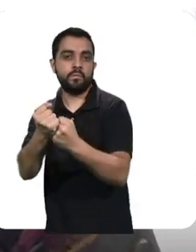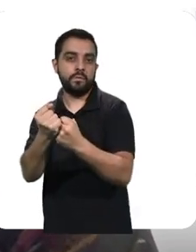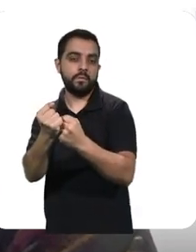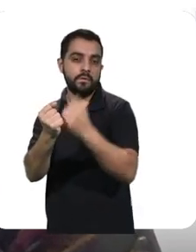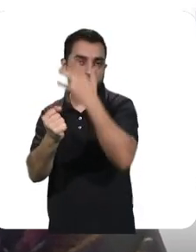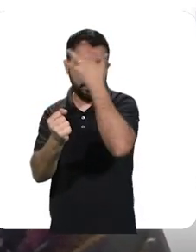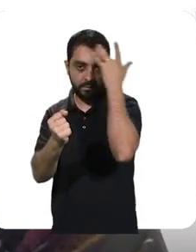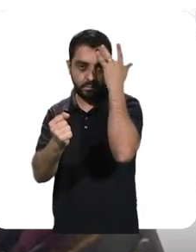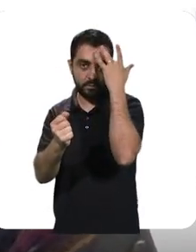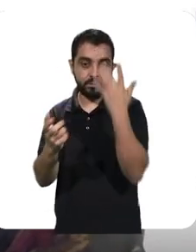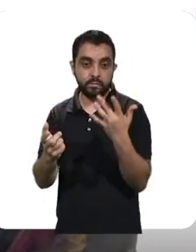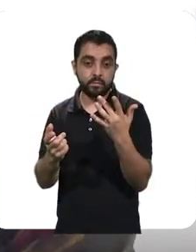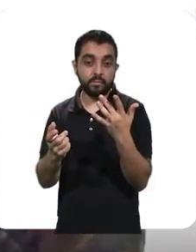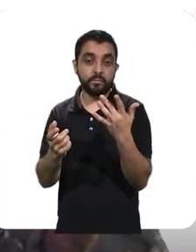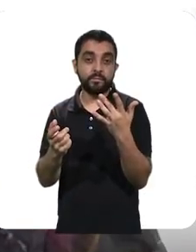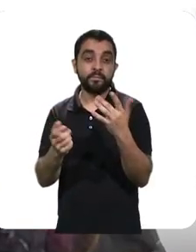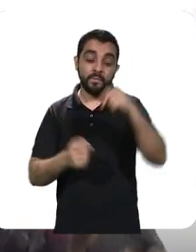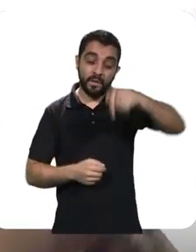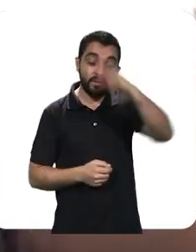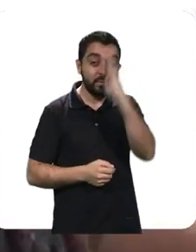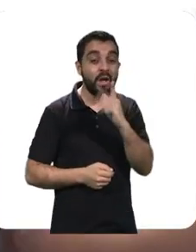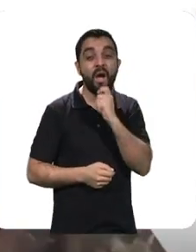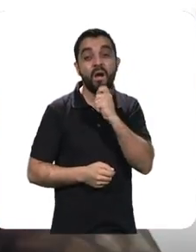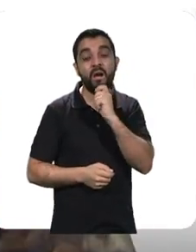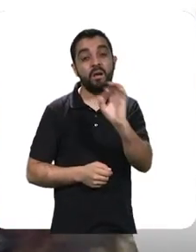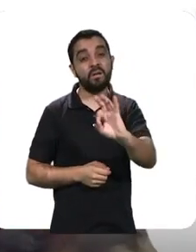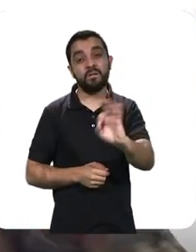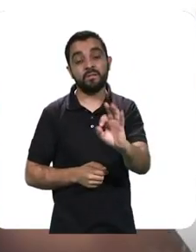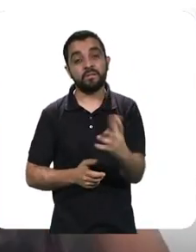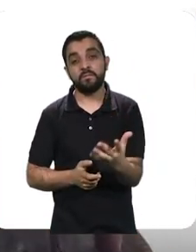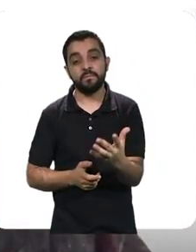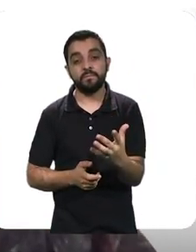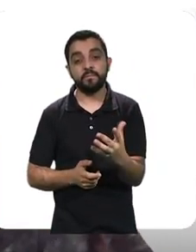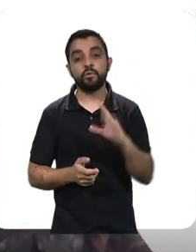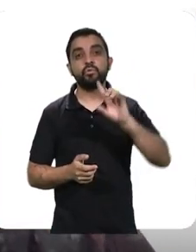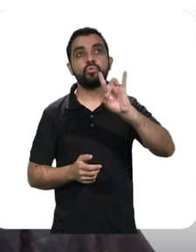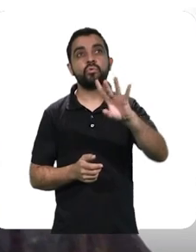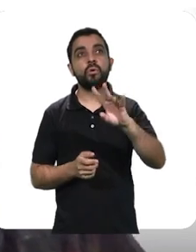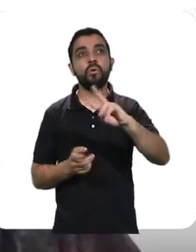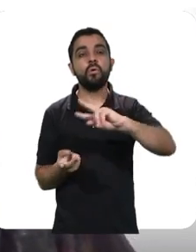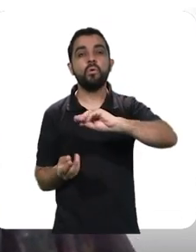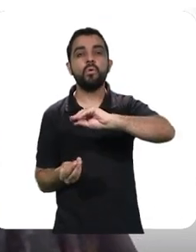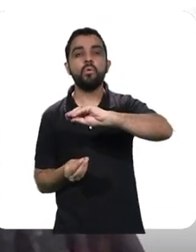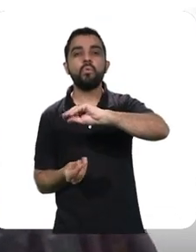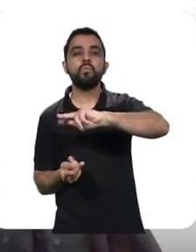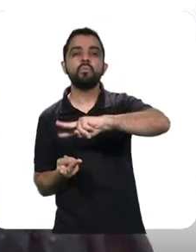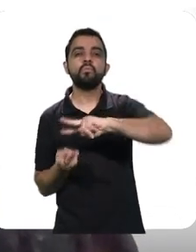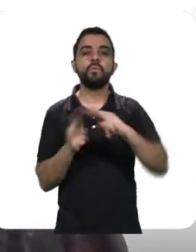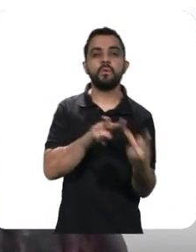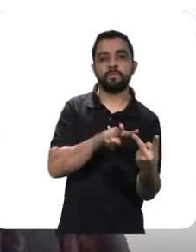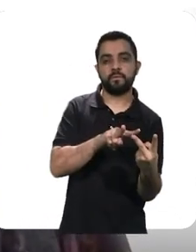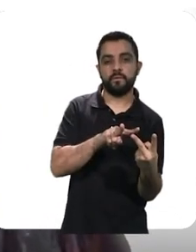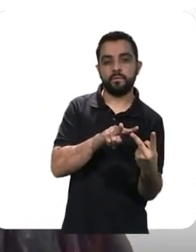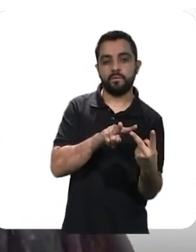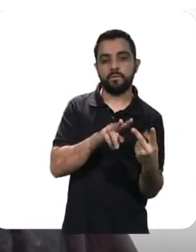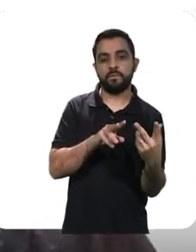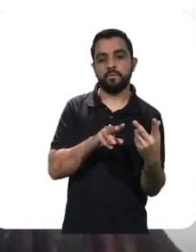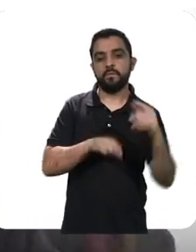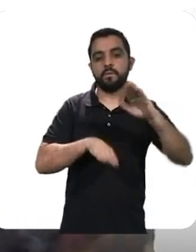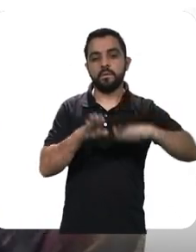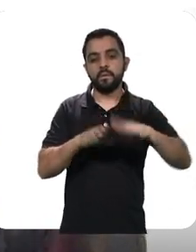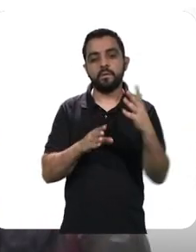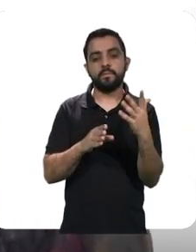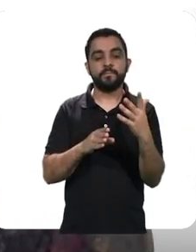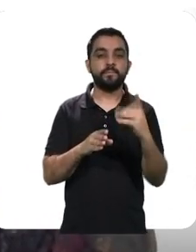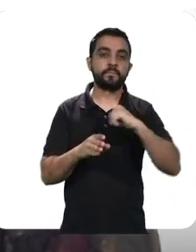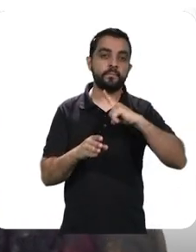investido. As verbas investidas foram apenas realocações orçamentárias, né? Tipo, esse